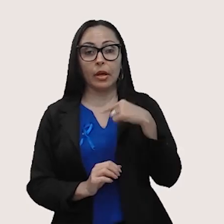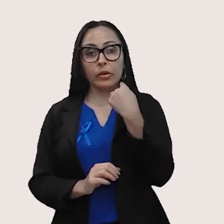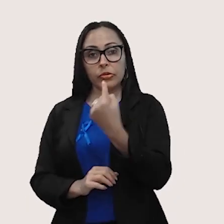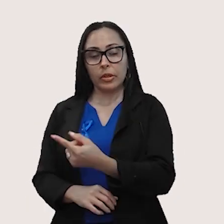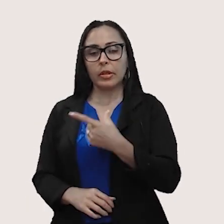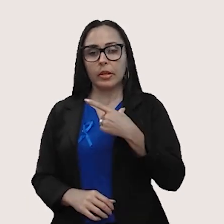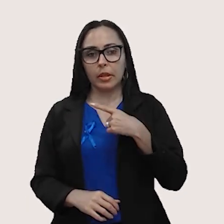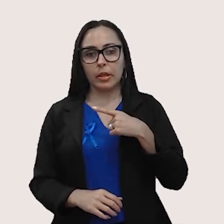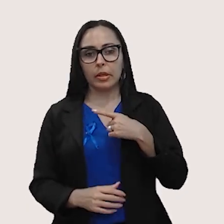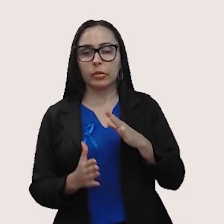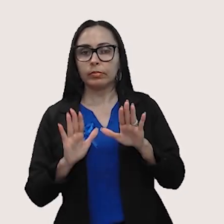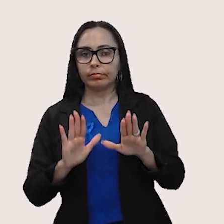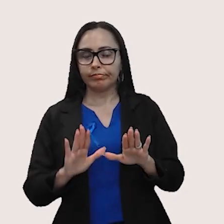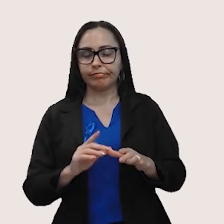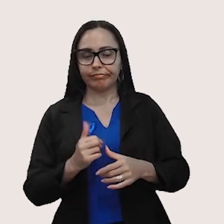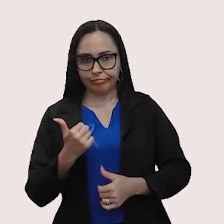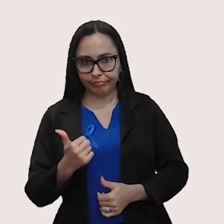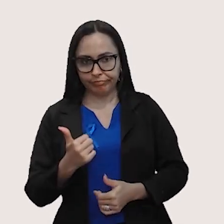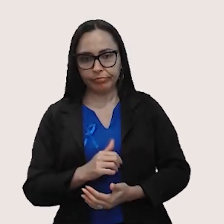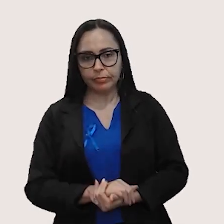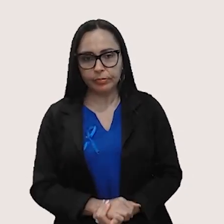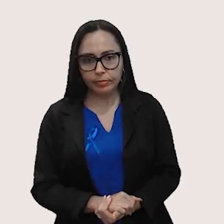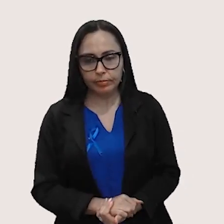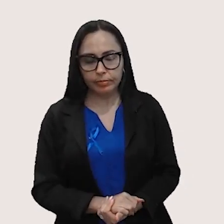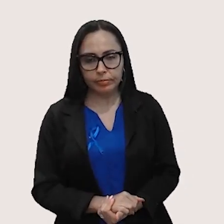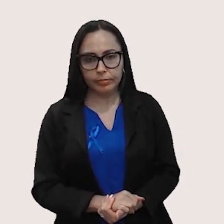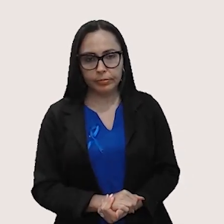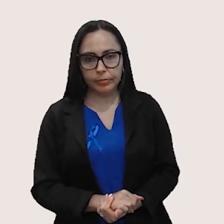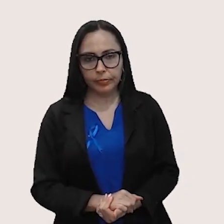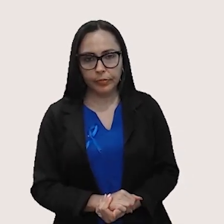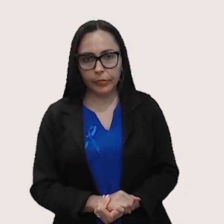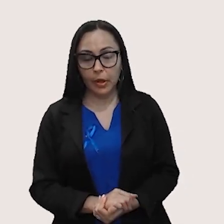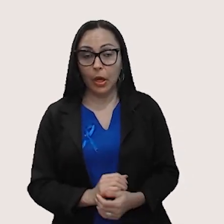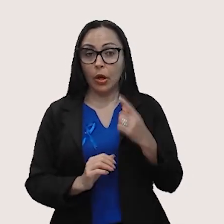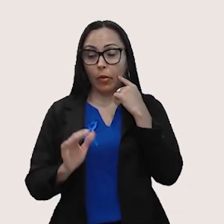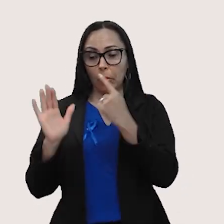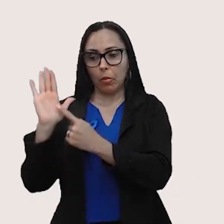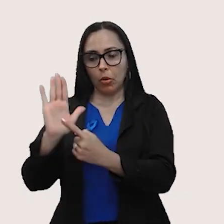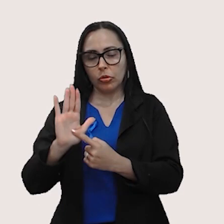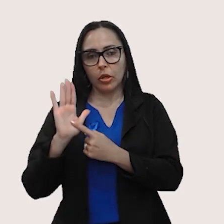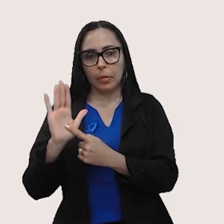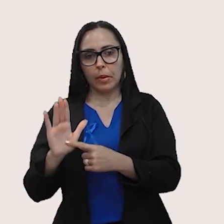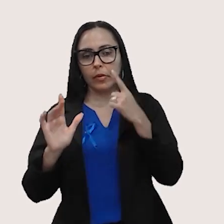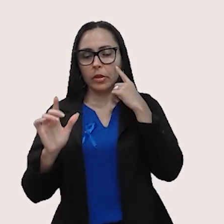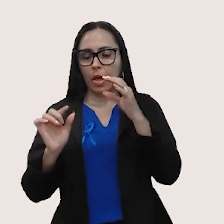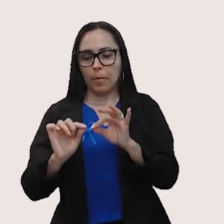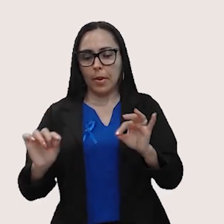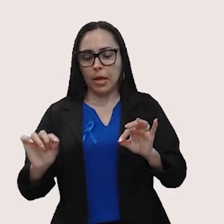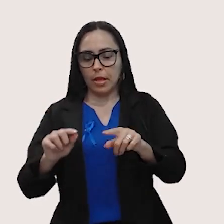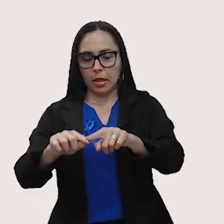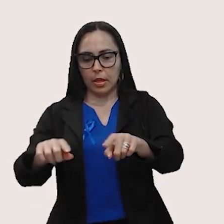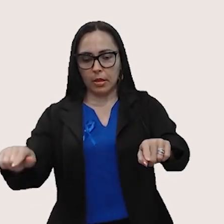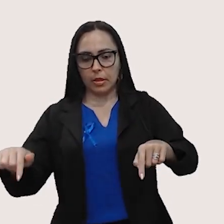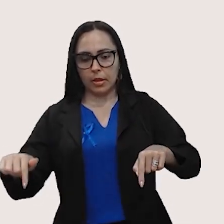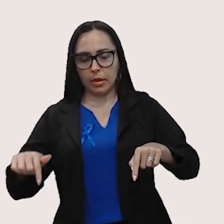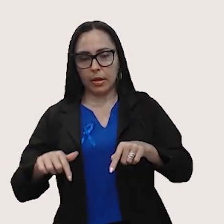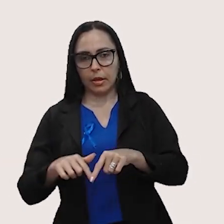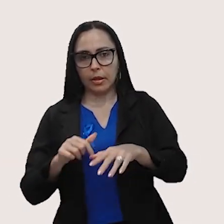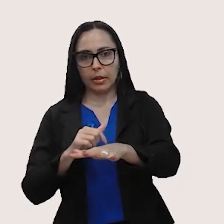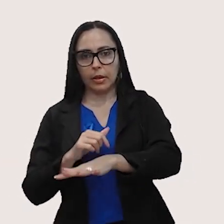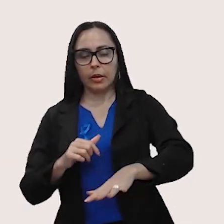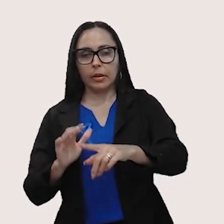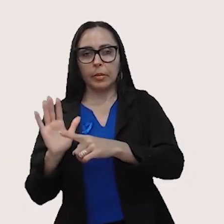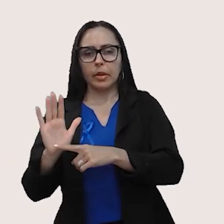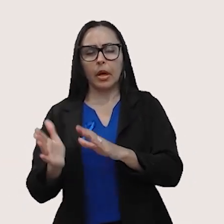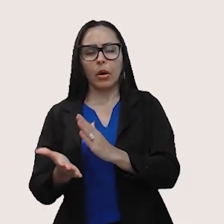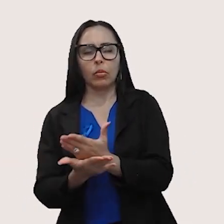seguinte, galera. Vamos trazer aqui a medida de área de figuras planas a partir de algumas ideias que eu quero traçar